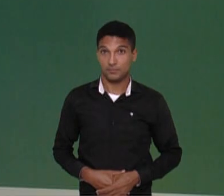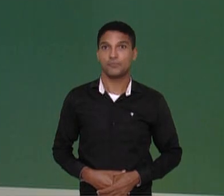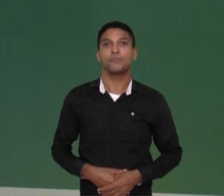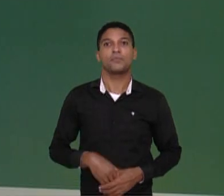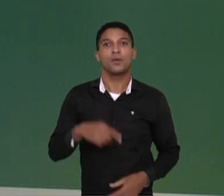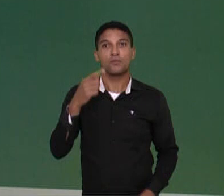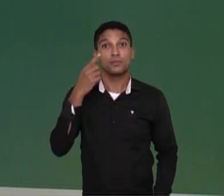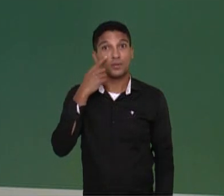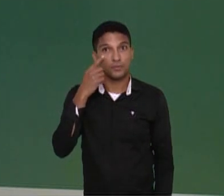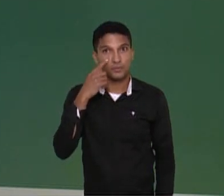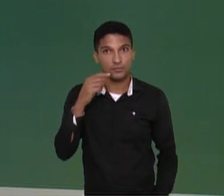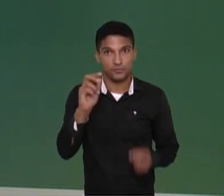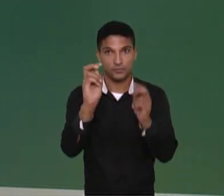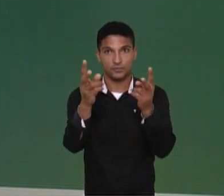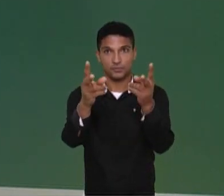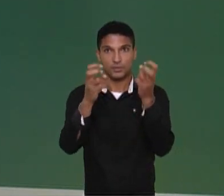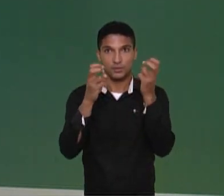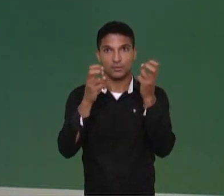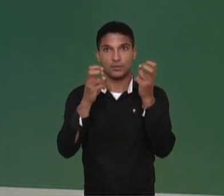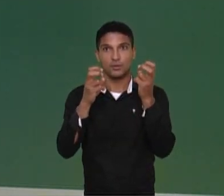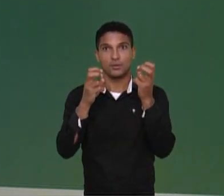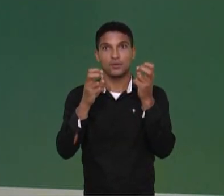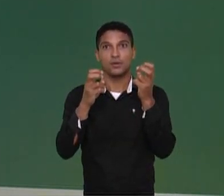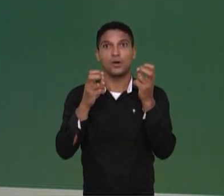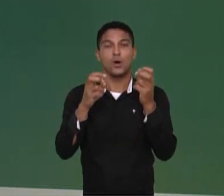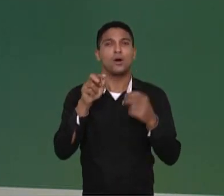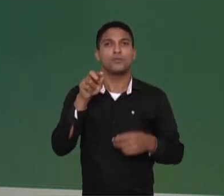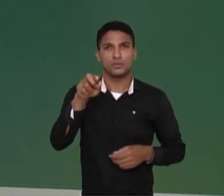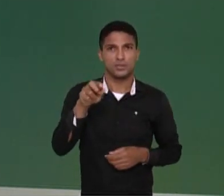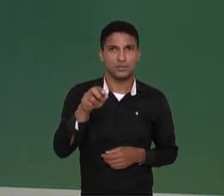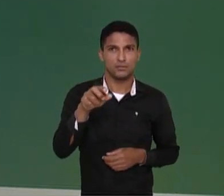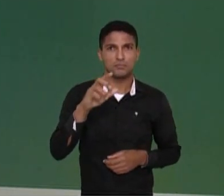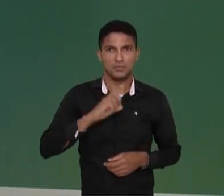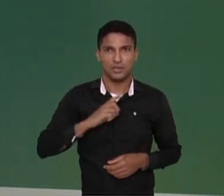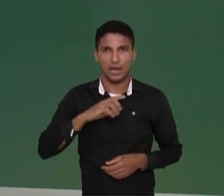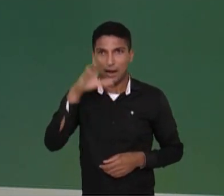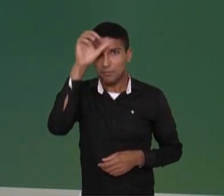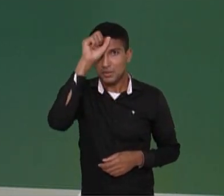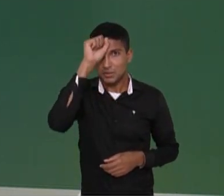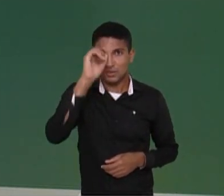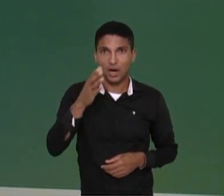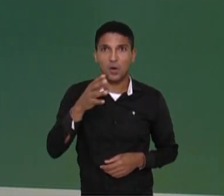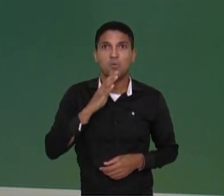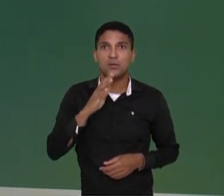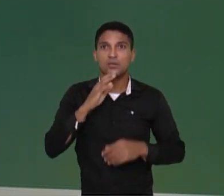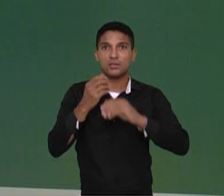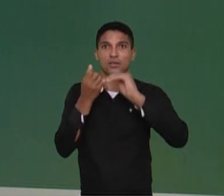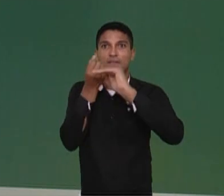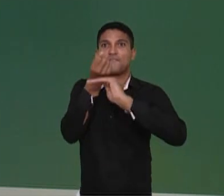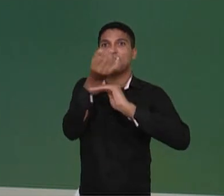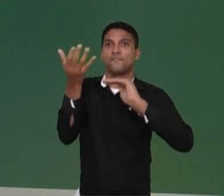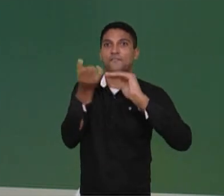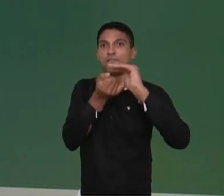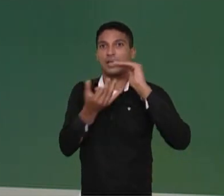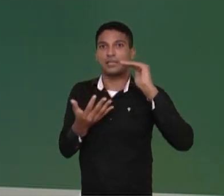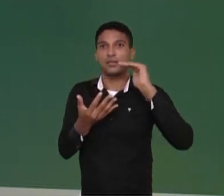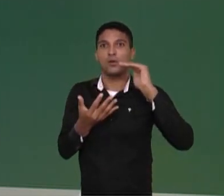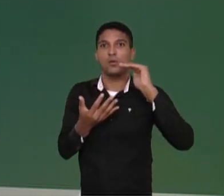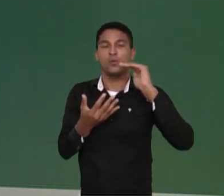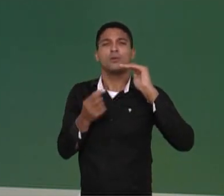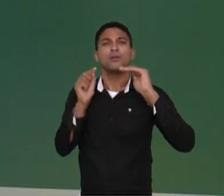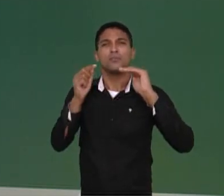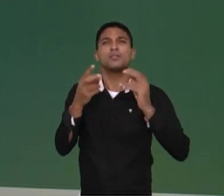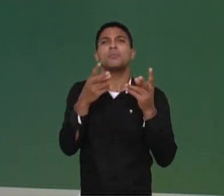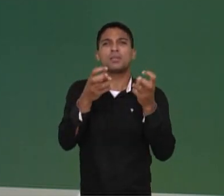Então, se você tiver um conhecimento sobre fração, o que você percebe? Que a soma dessas frações vai